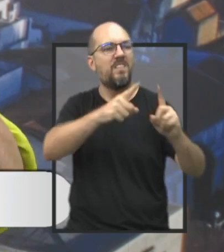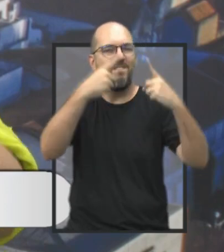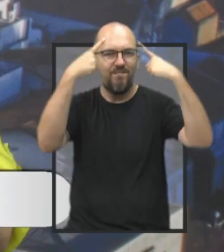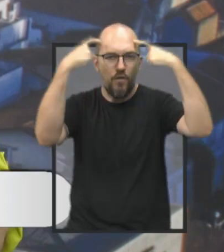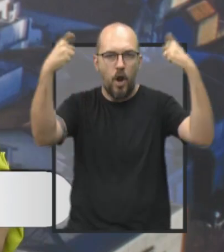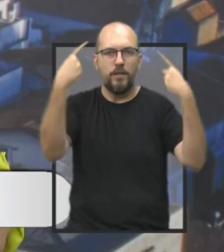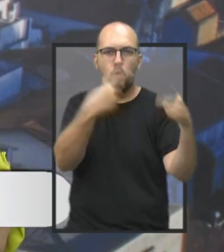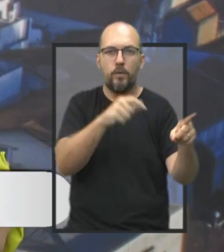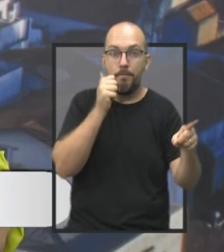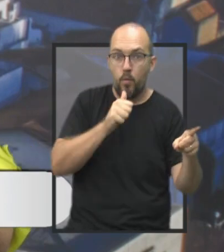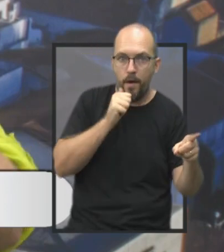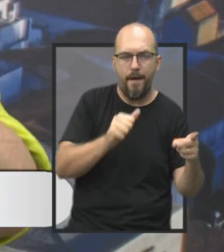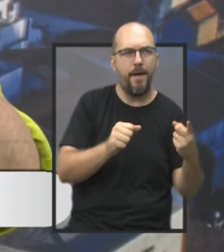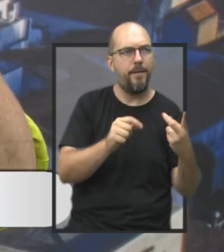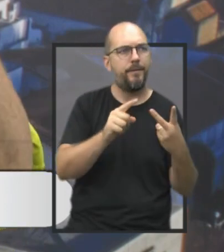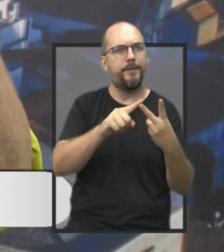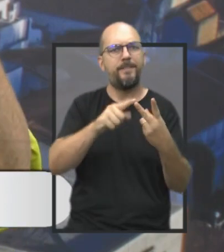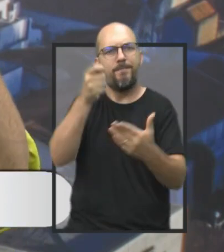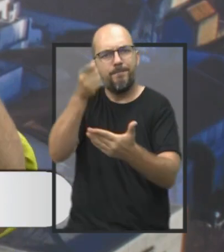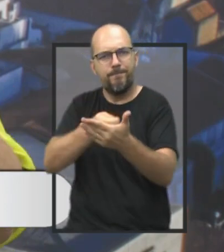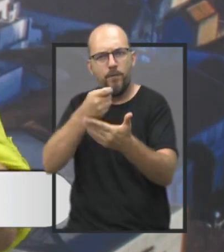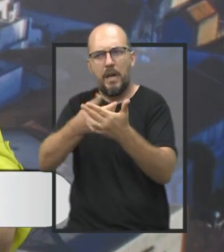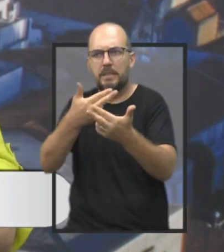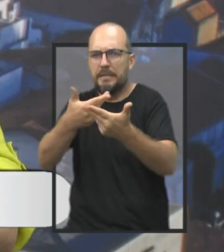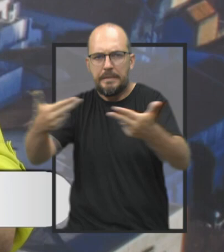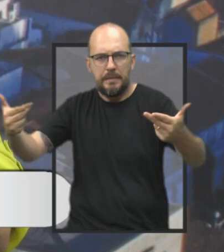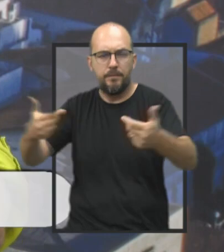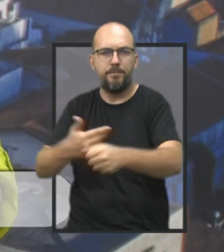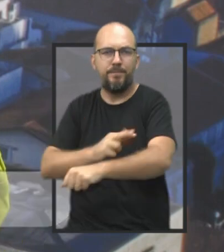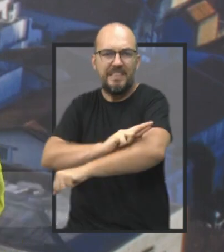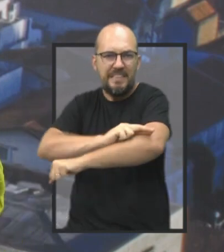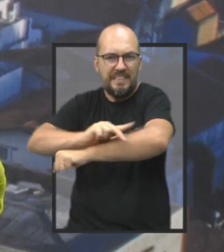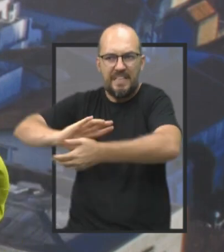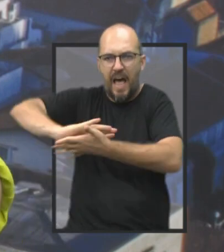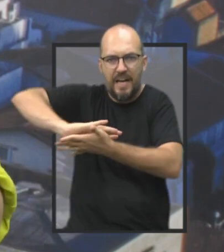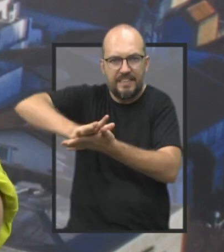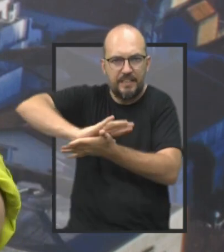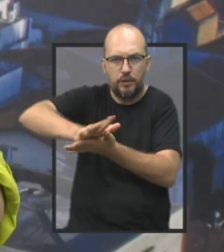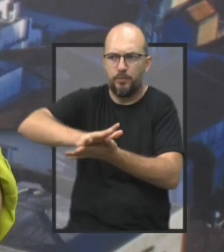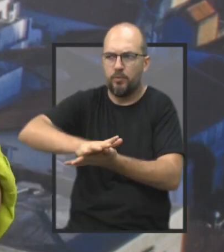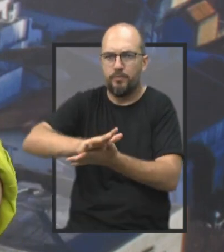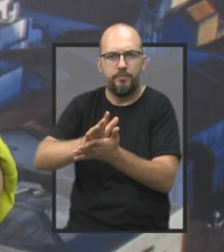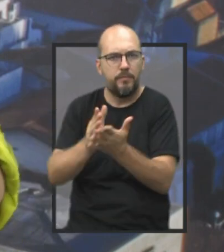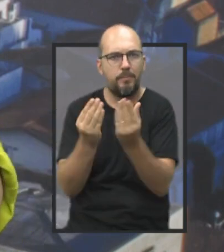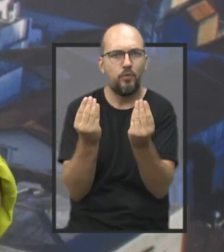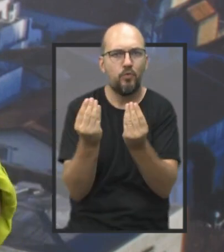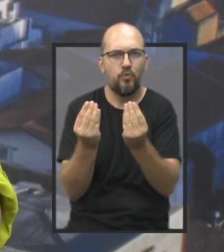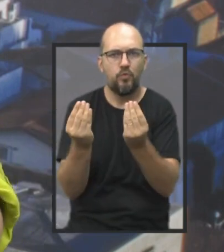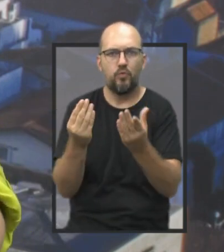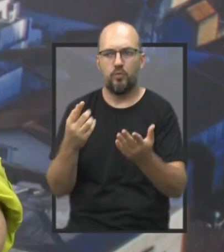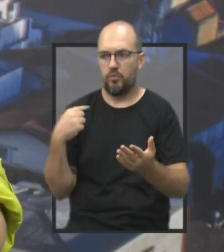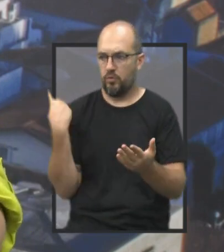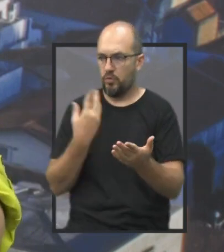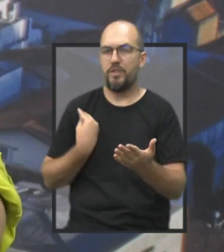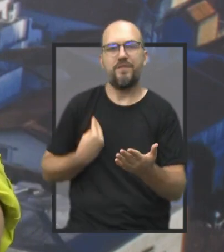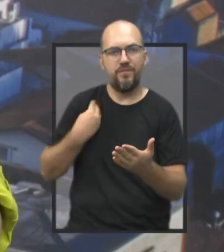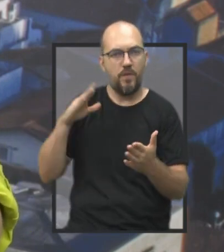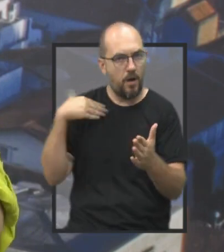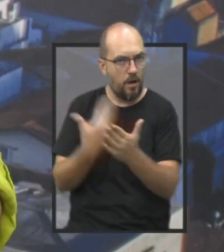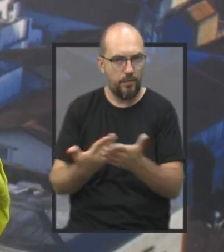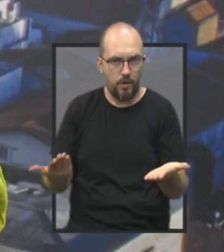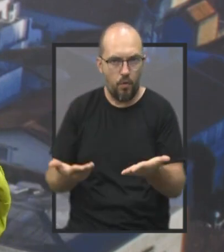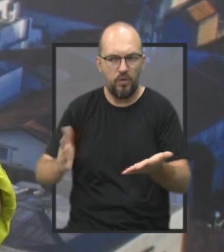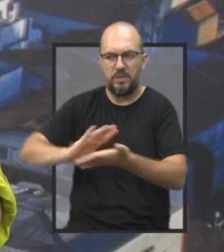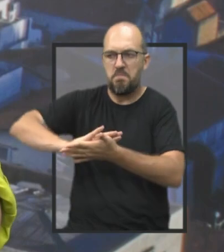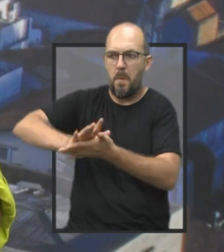violências estruturais que nós temos no país, o racismo, eu acho um absurdo ao que a gente ainda vive nesse